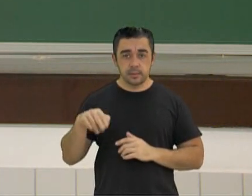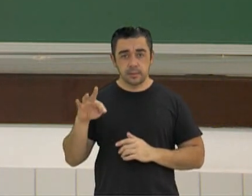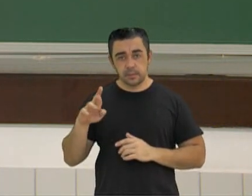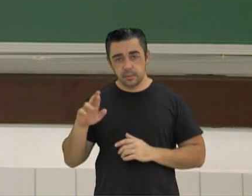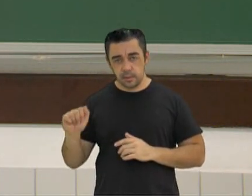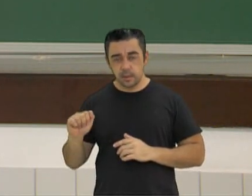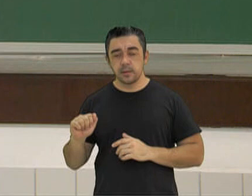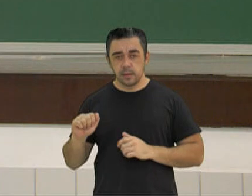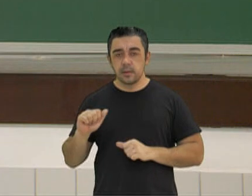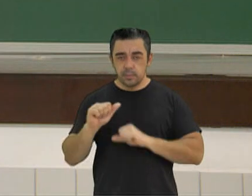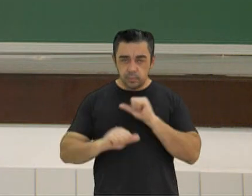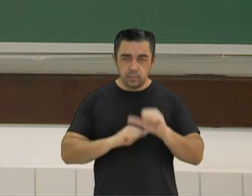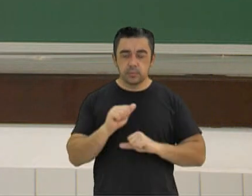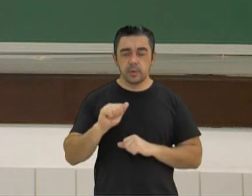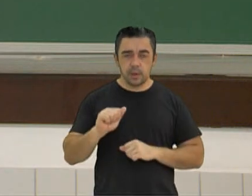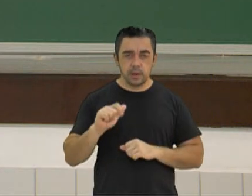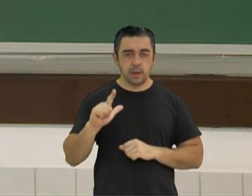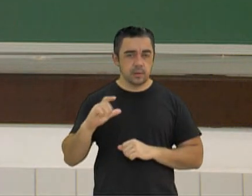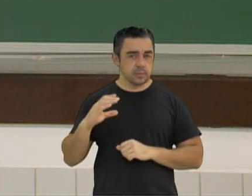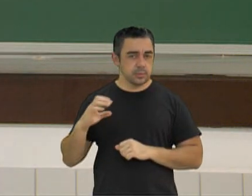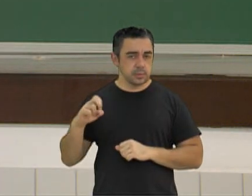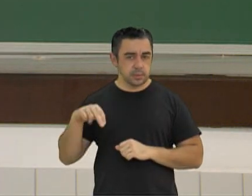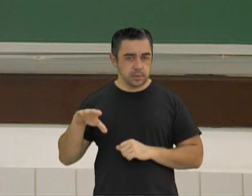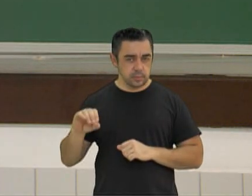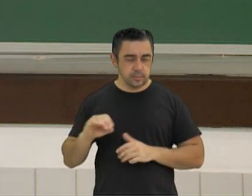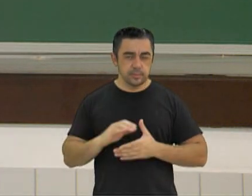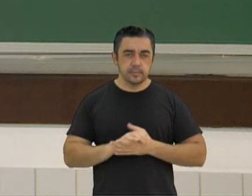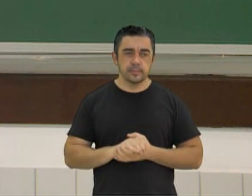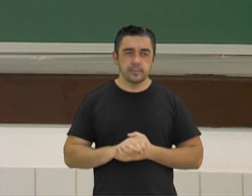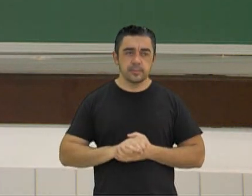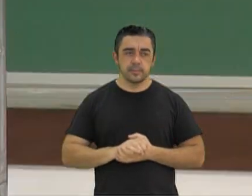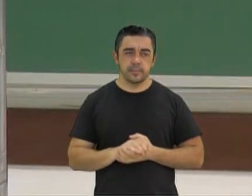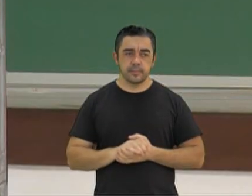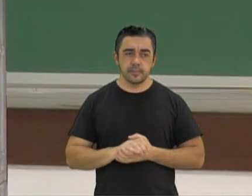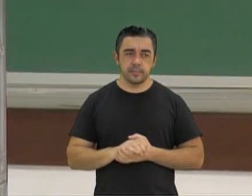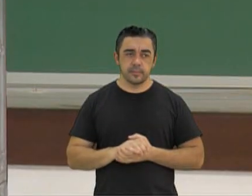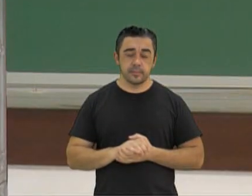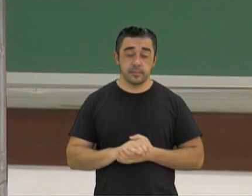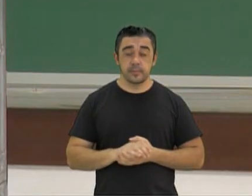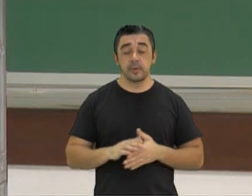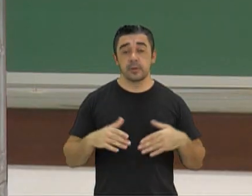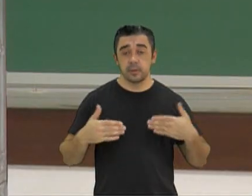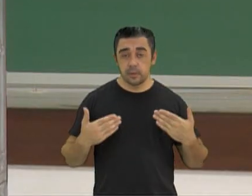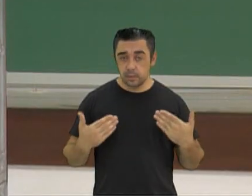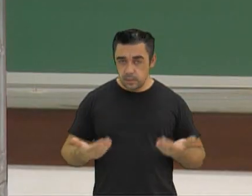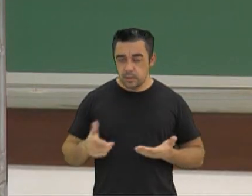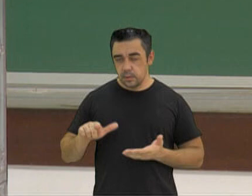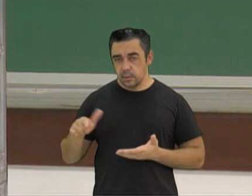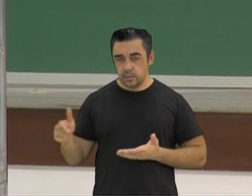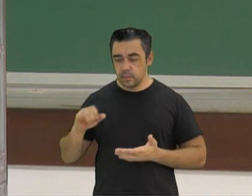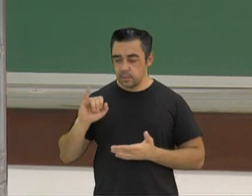um alceno, certo? Beleza? E na inter, galera,